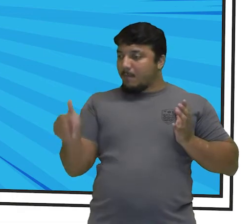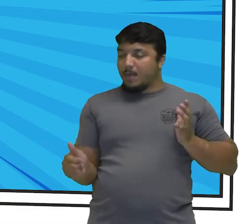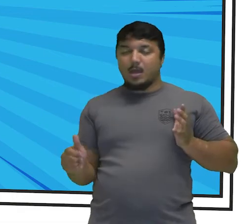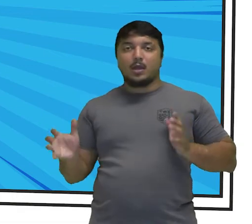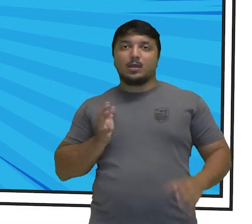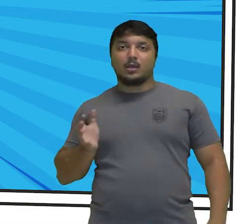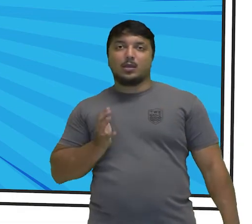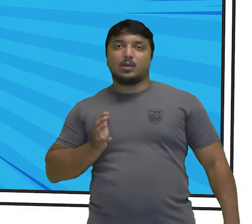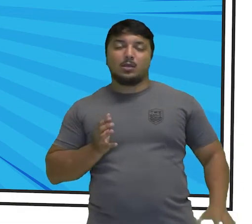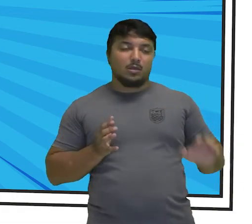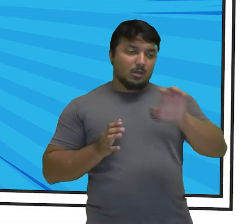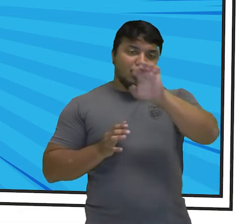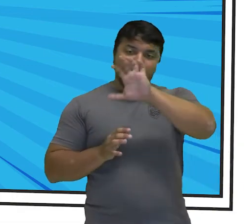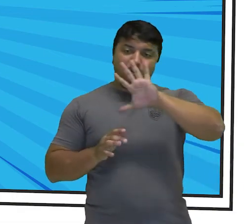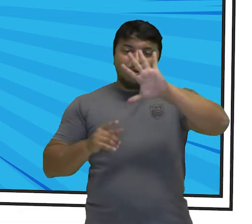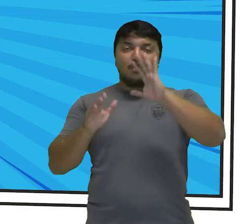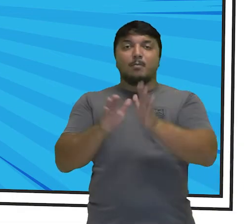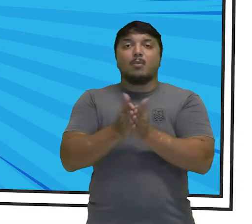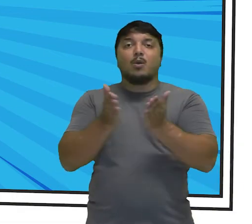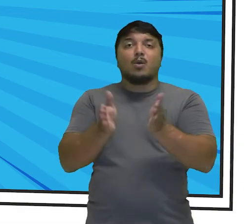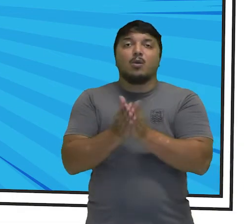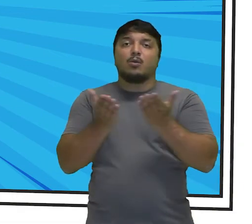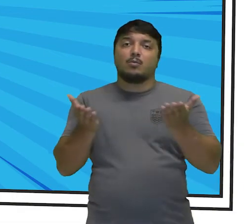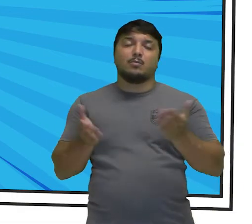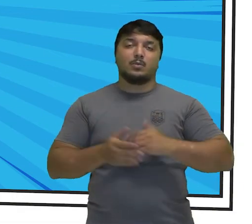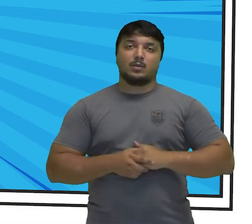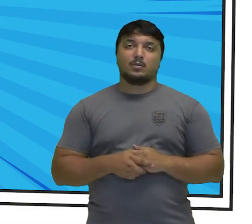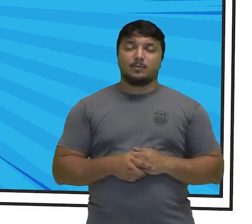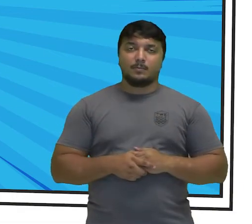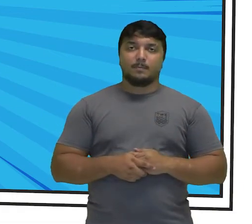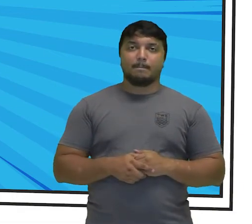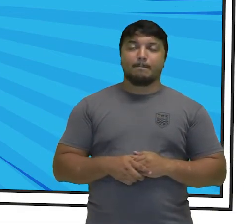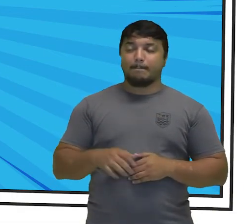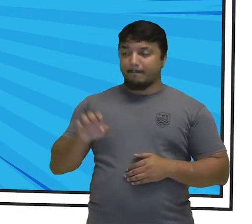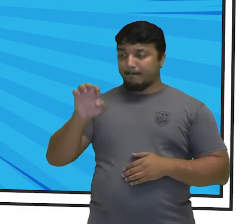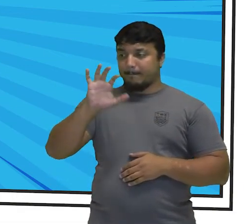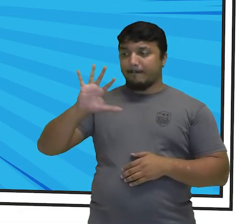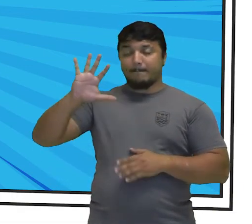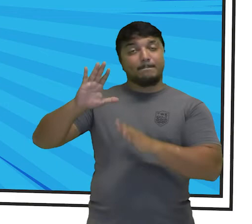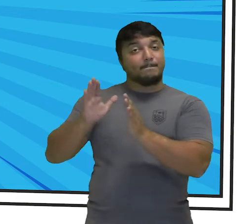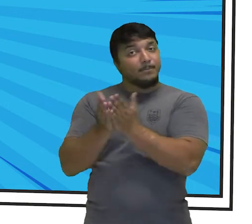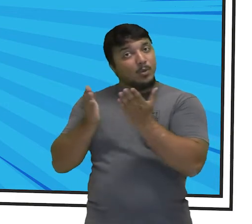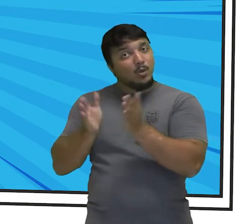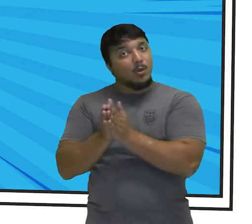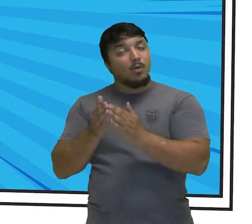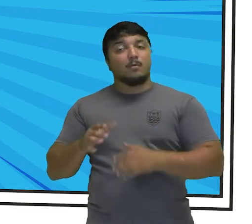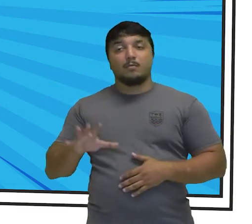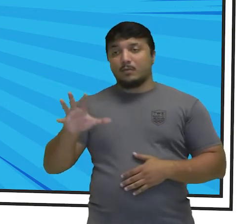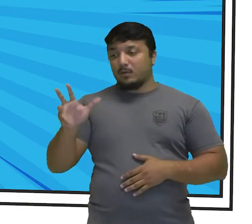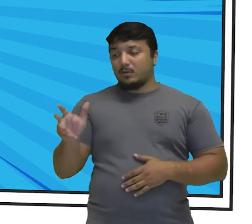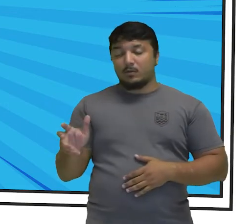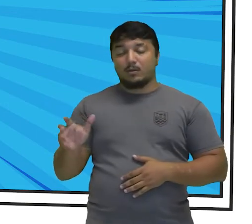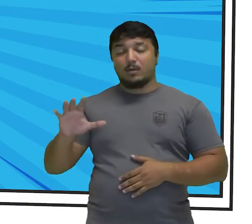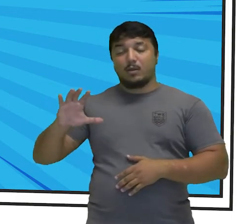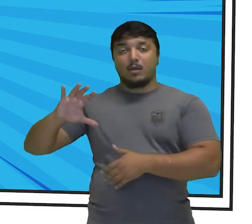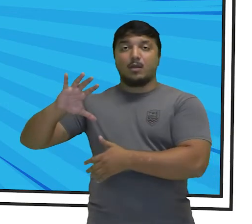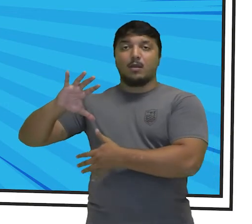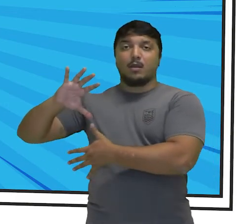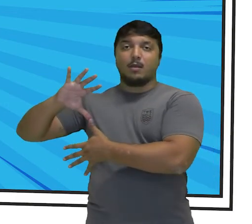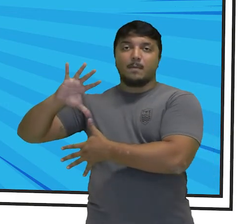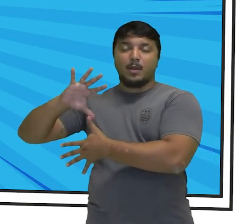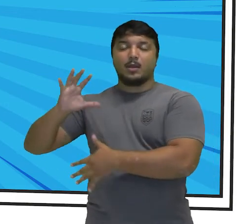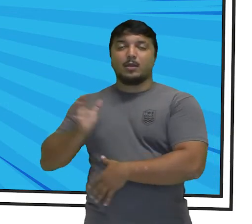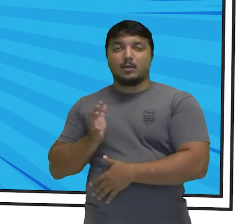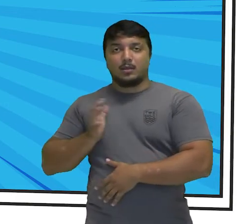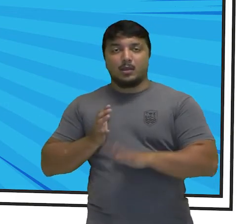a Europa é pobre. Vamos lá. A Europa é pobre, a América é rica, a Ásia é rica, a